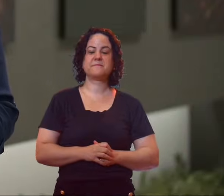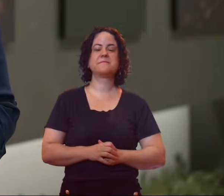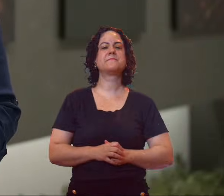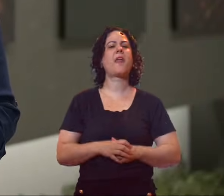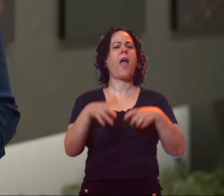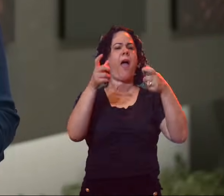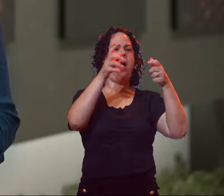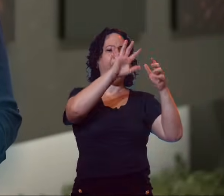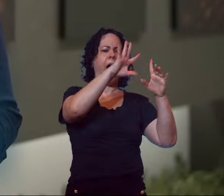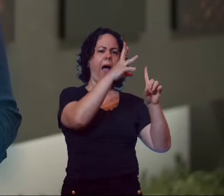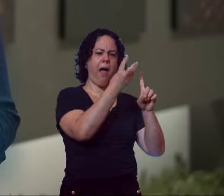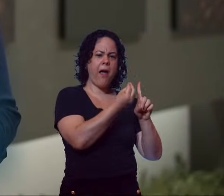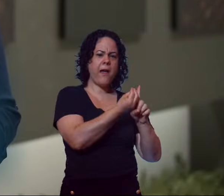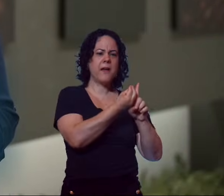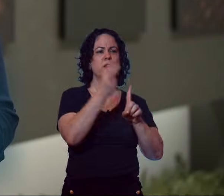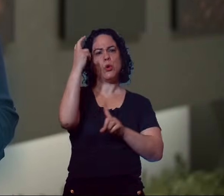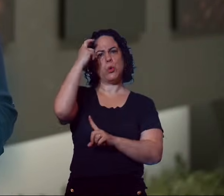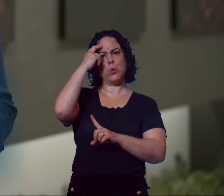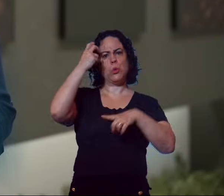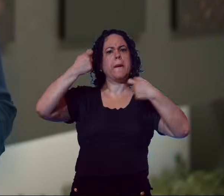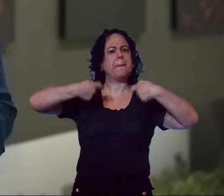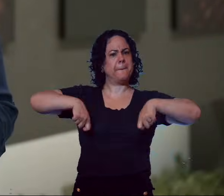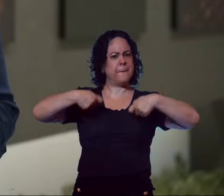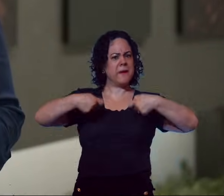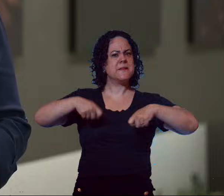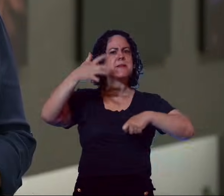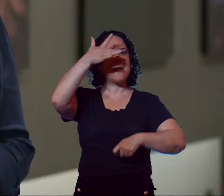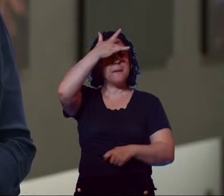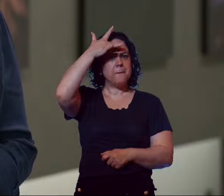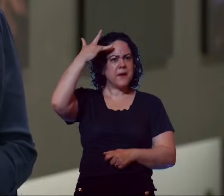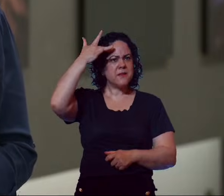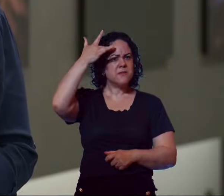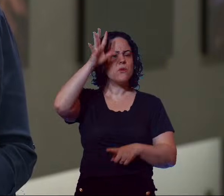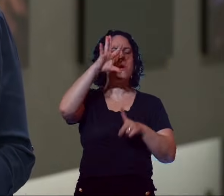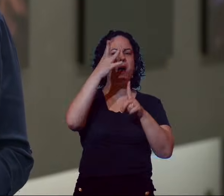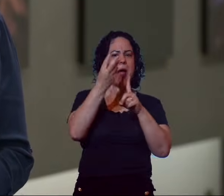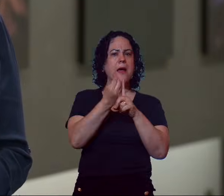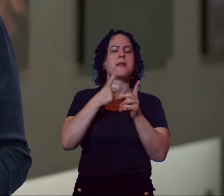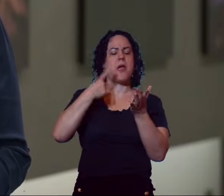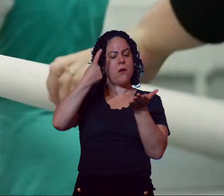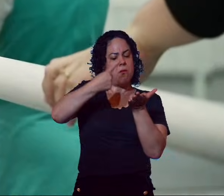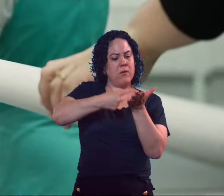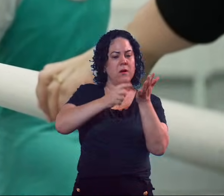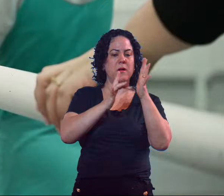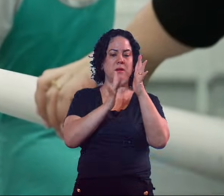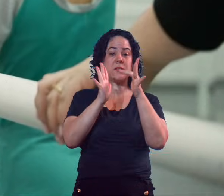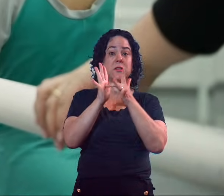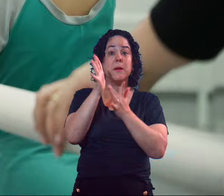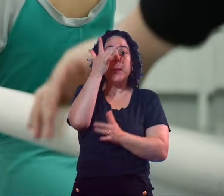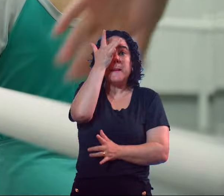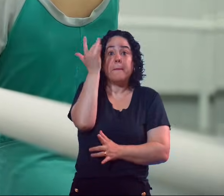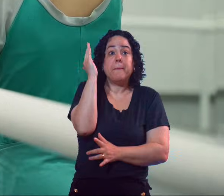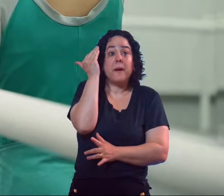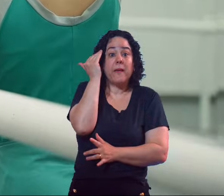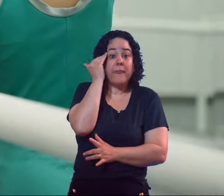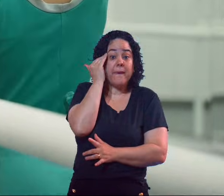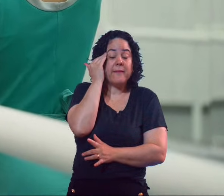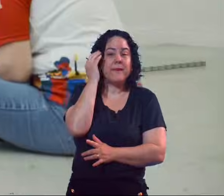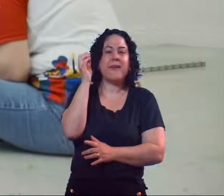a cultura precisam urgentemente de artistas comprometidos com Jesus. Pessoas que entendem